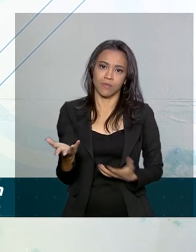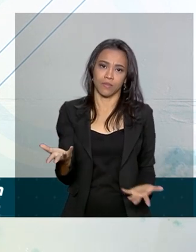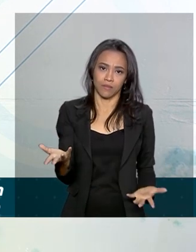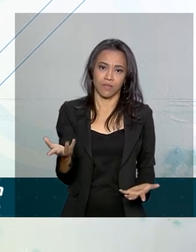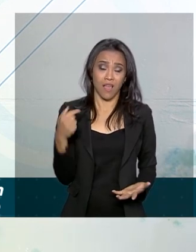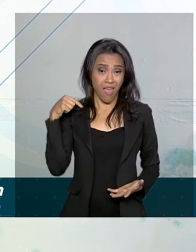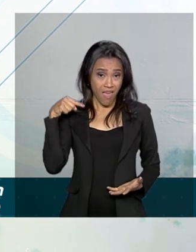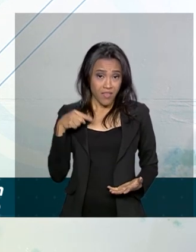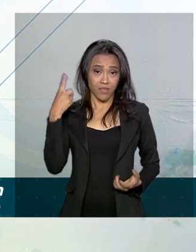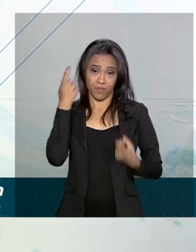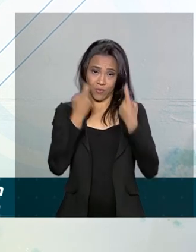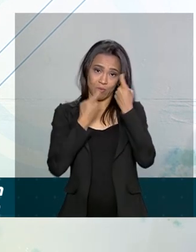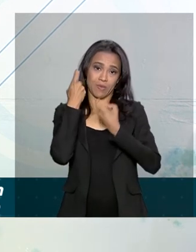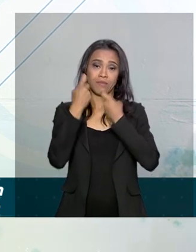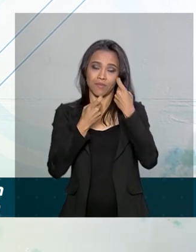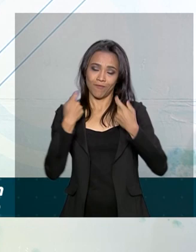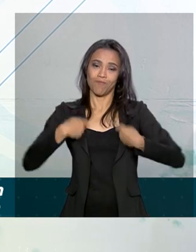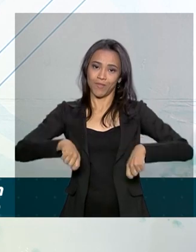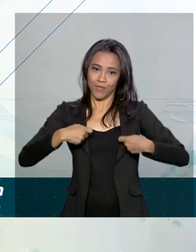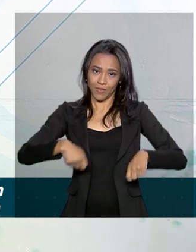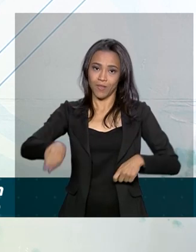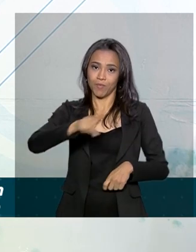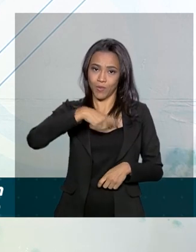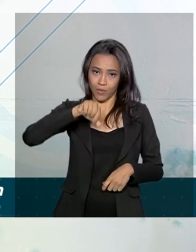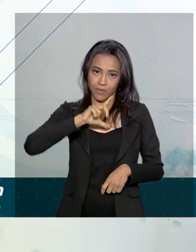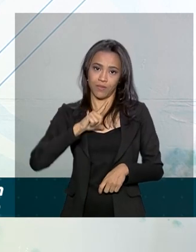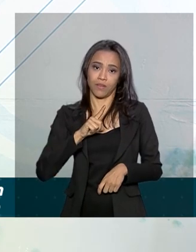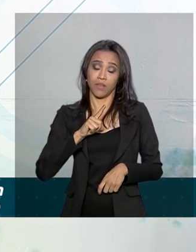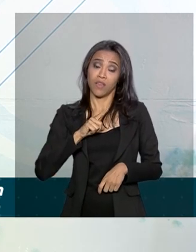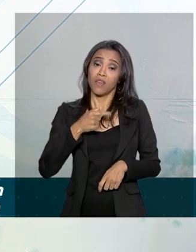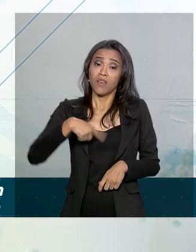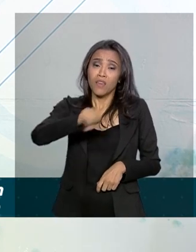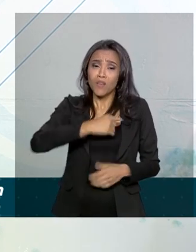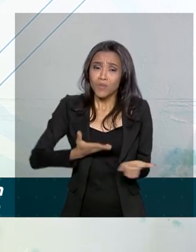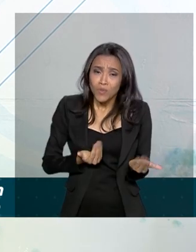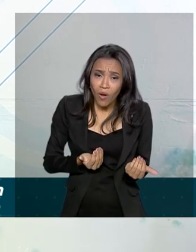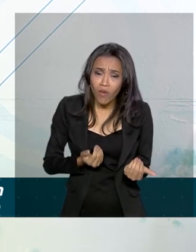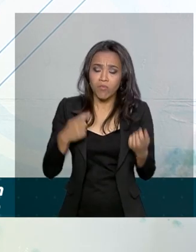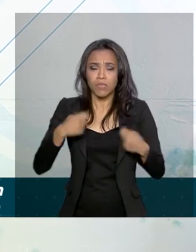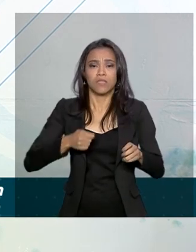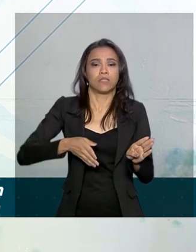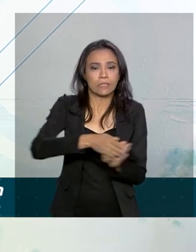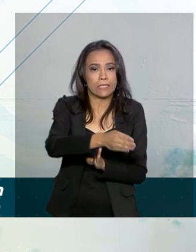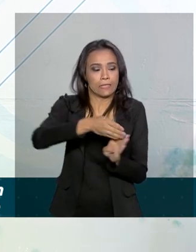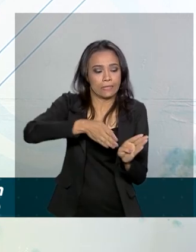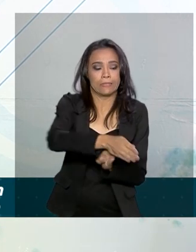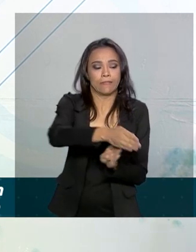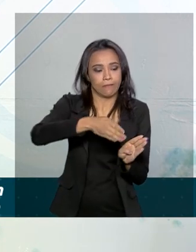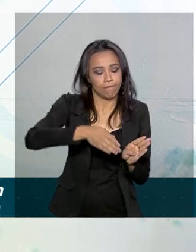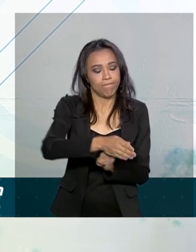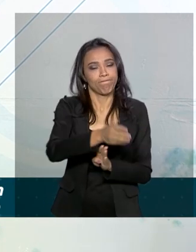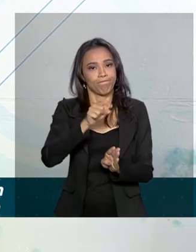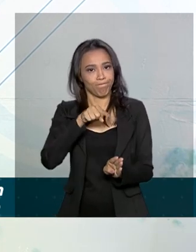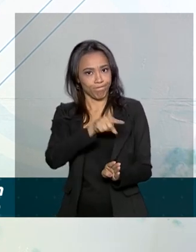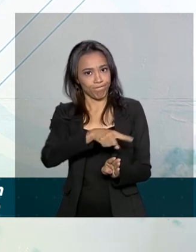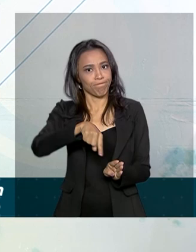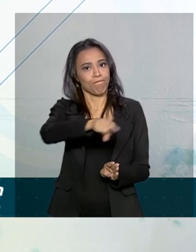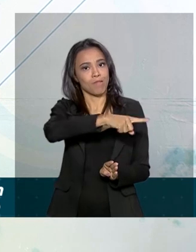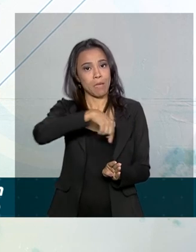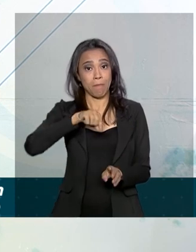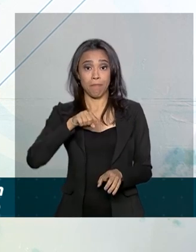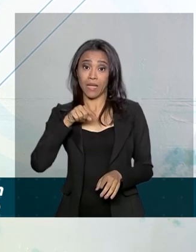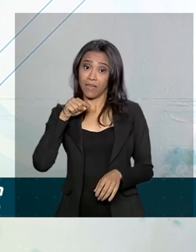Essa preocupação nós devemos ter. E a juventude tem que ser muito bem instruída e orientada para